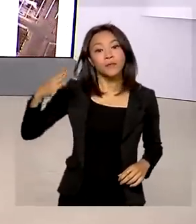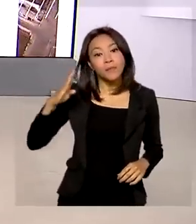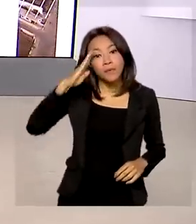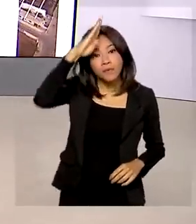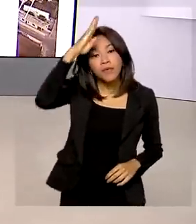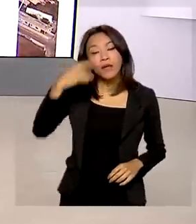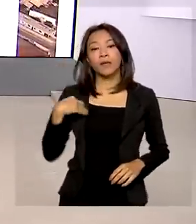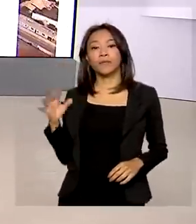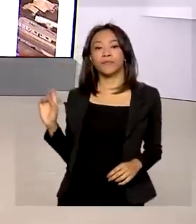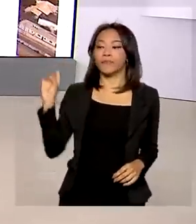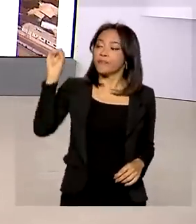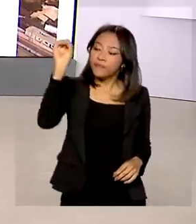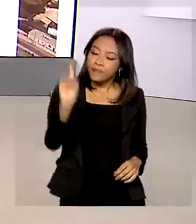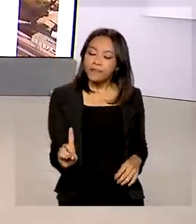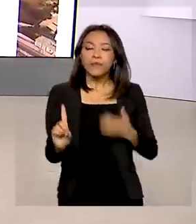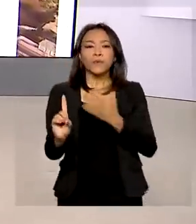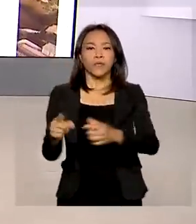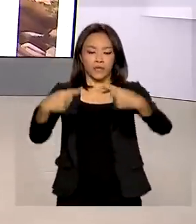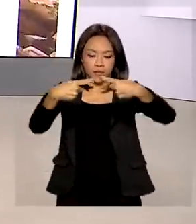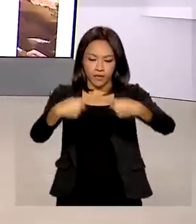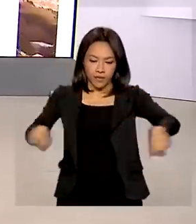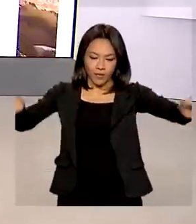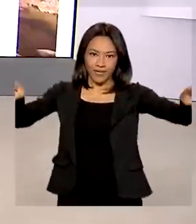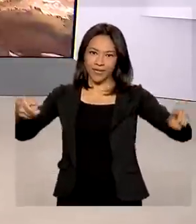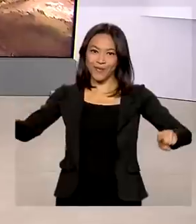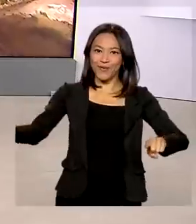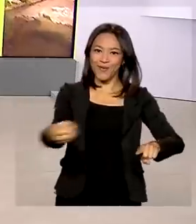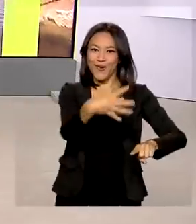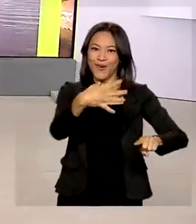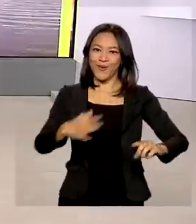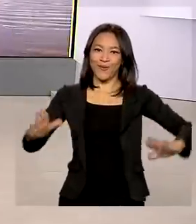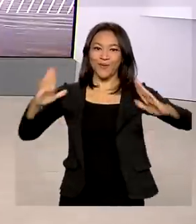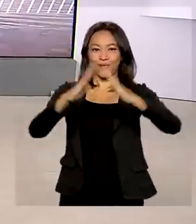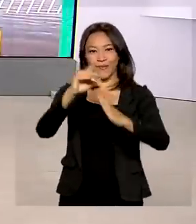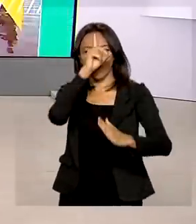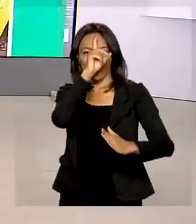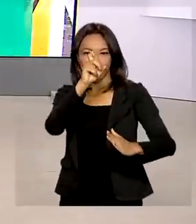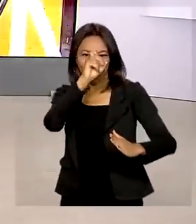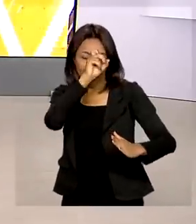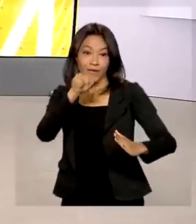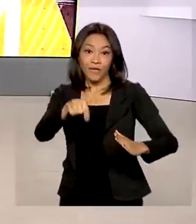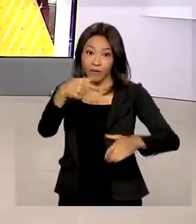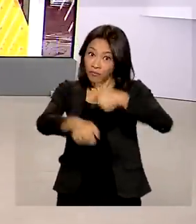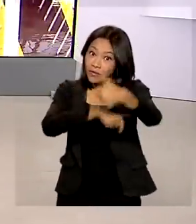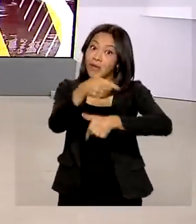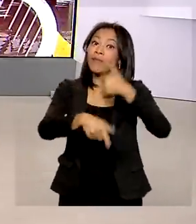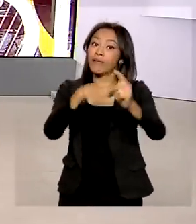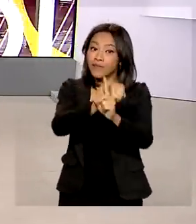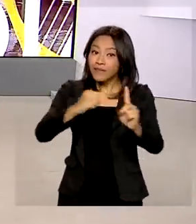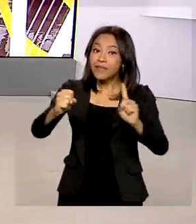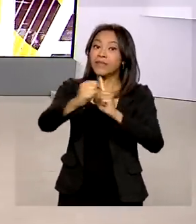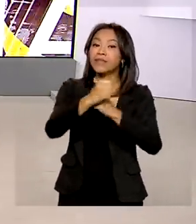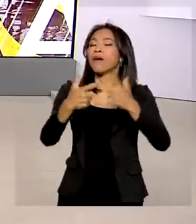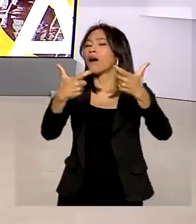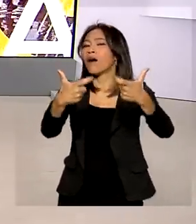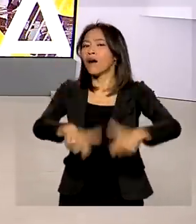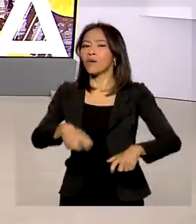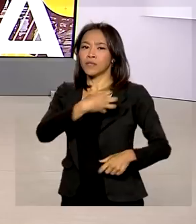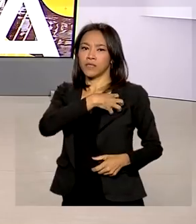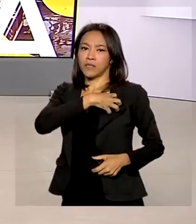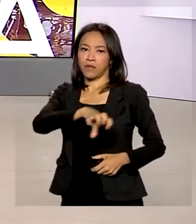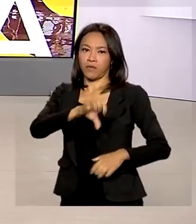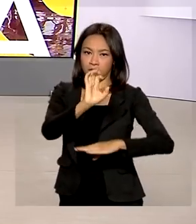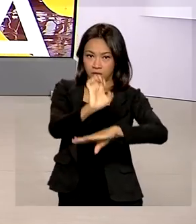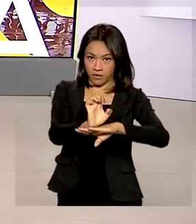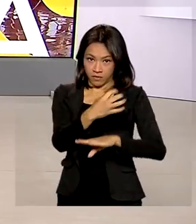Bolsonaro participou do lançamento da nova unidade de bioimagem das obras sociais Irmã Dulce, em Salvador, na